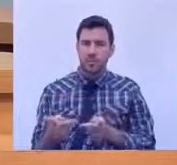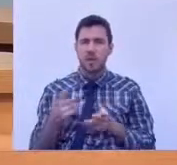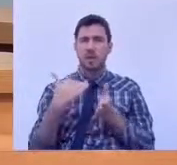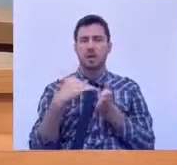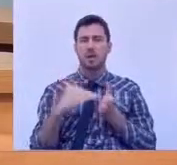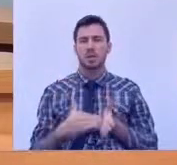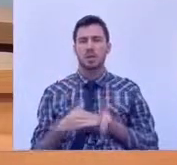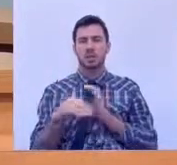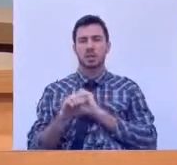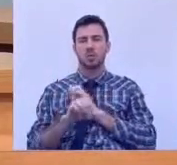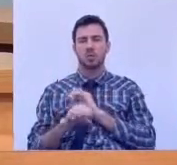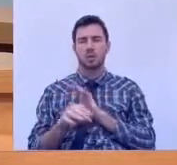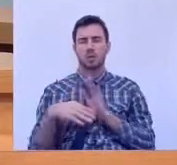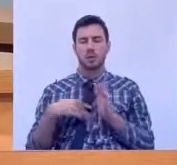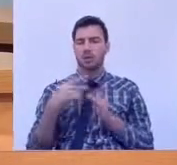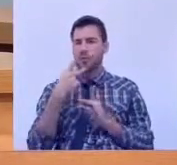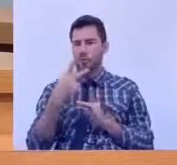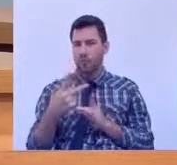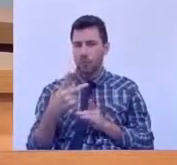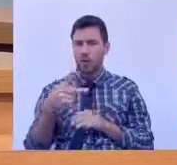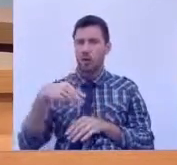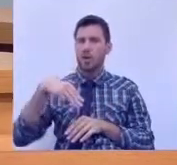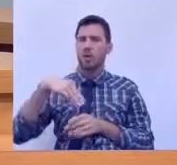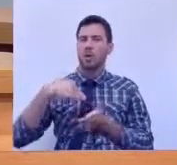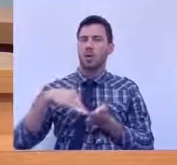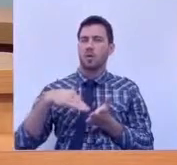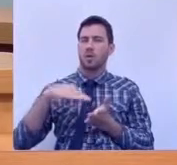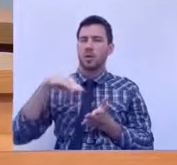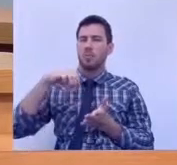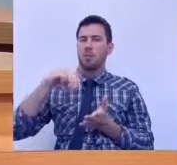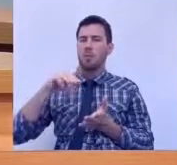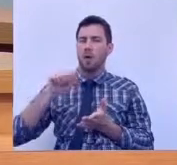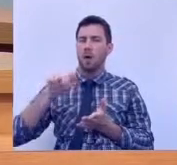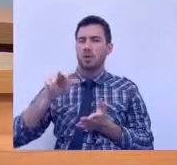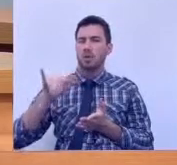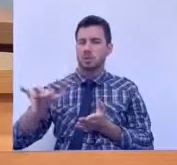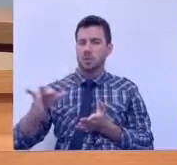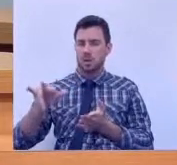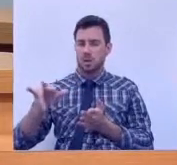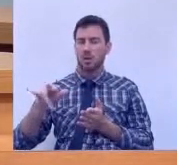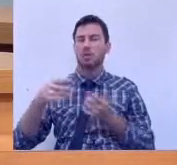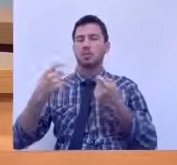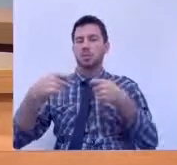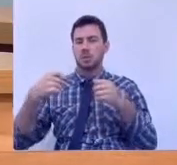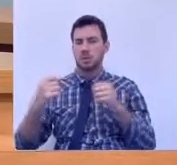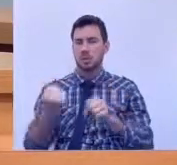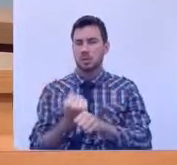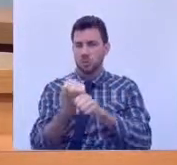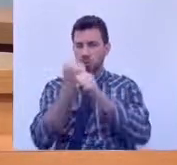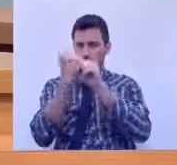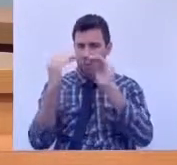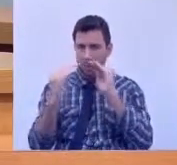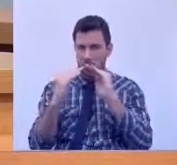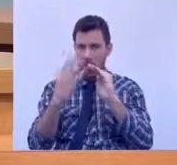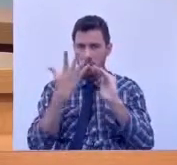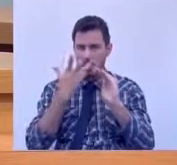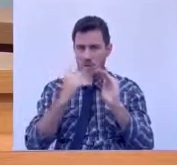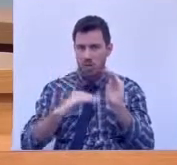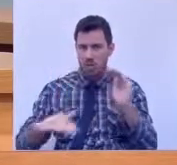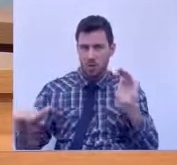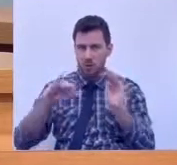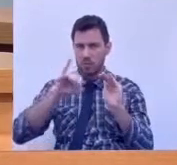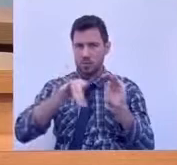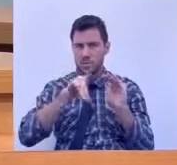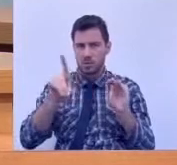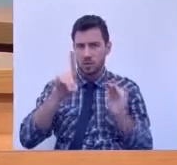Moacir e fui cobrado do secretário Moacir a creche do Jardim Papai, visto que recentemente nós estivemos presentes